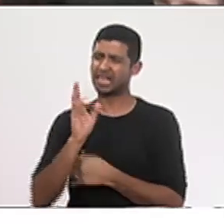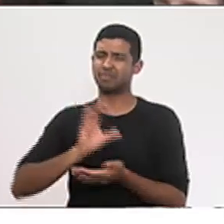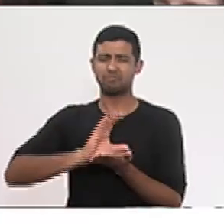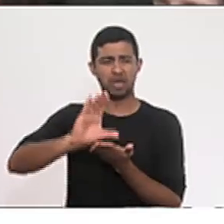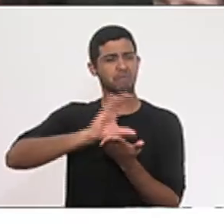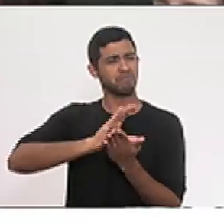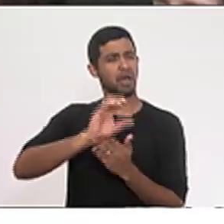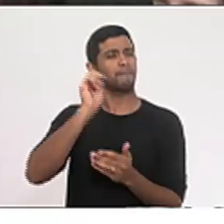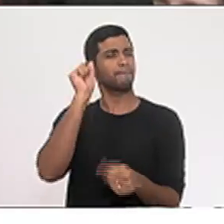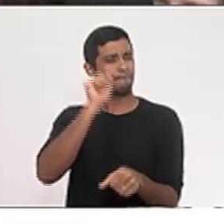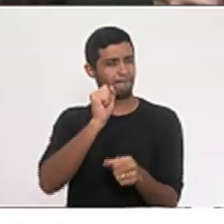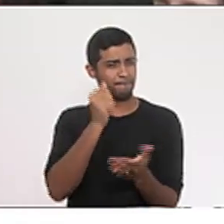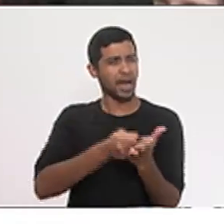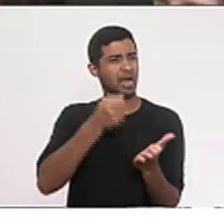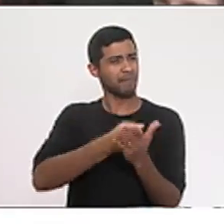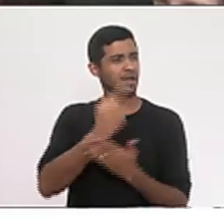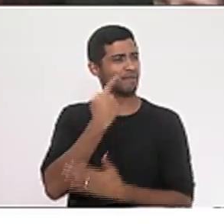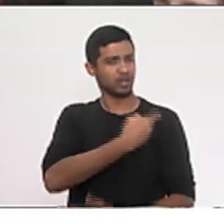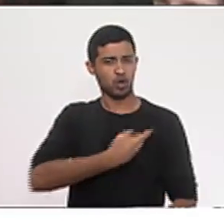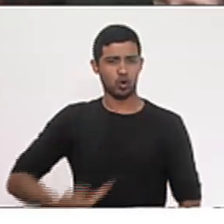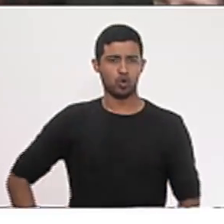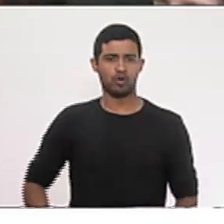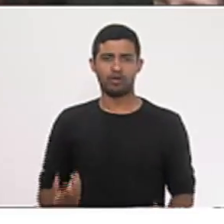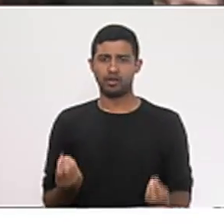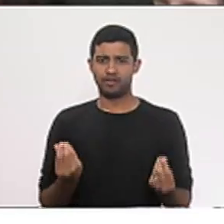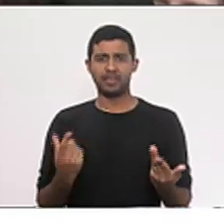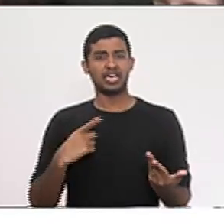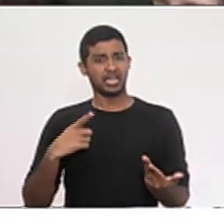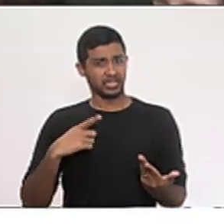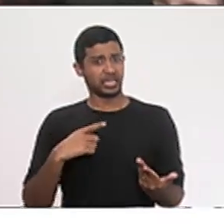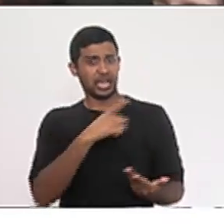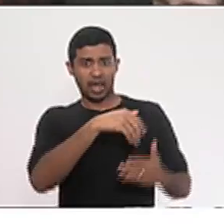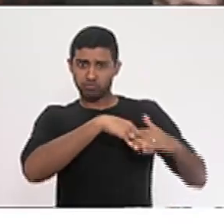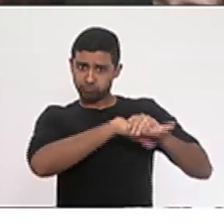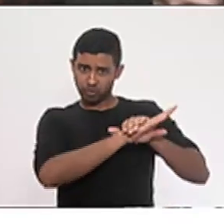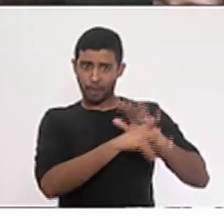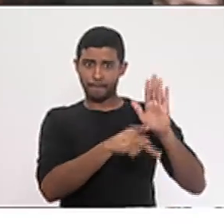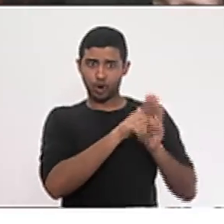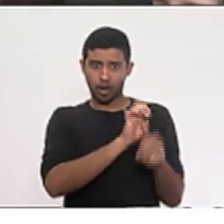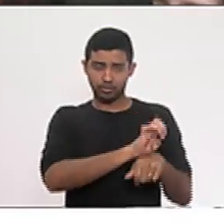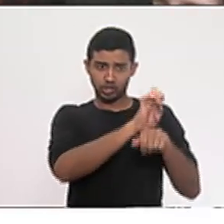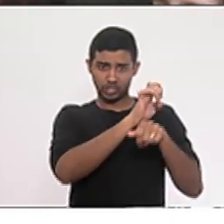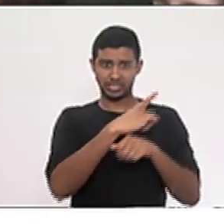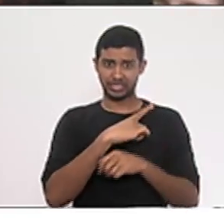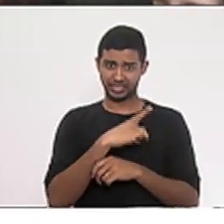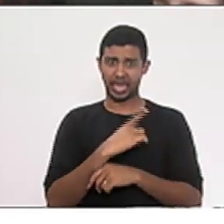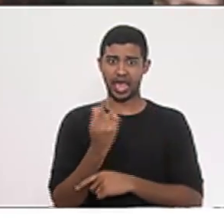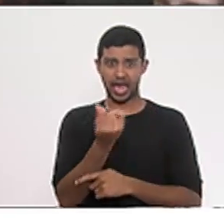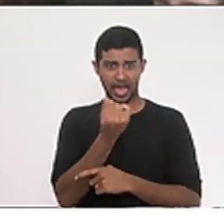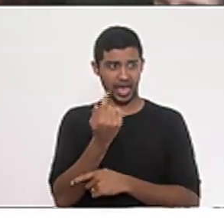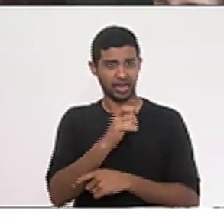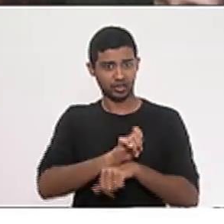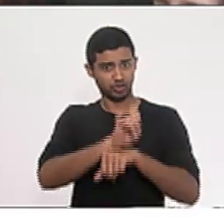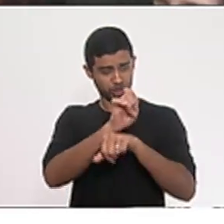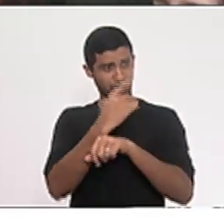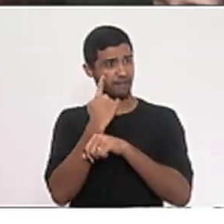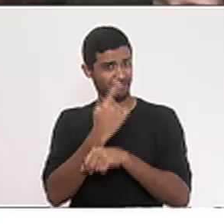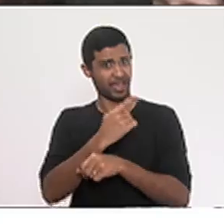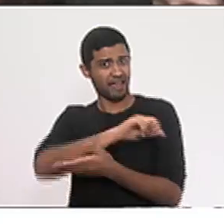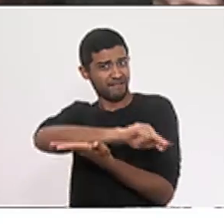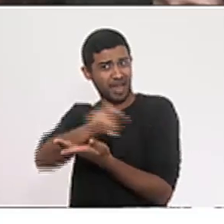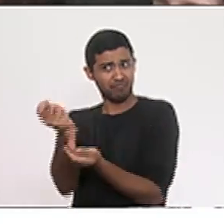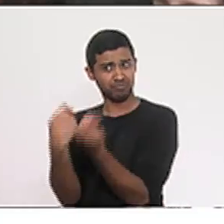ao Poder Executivo Estadual. Portanto, entram nos cofres do Estado, entram no erário estadual recursos advindos